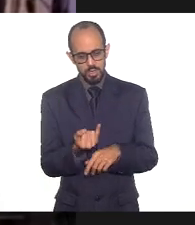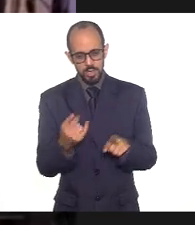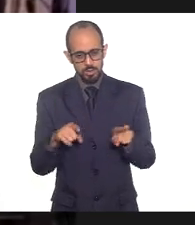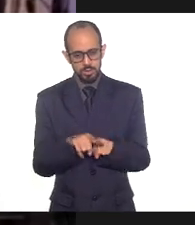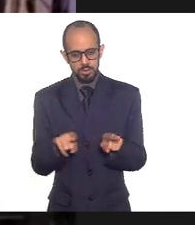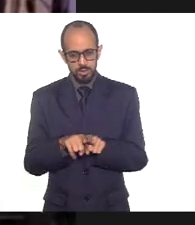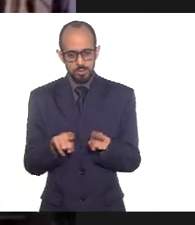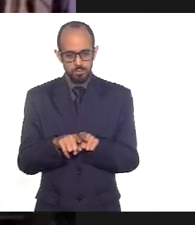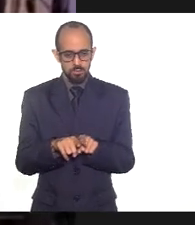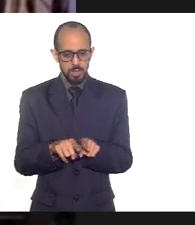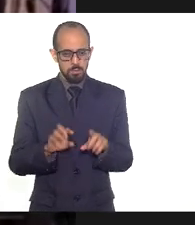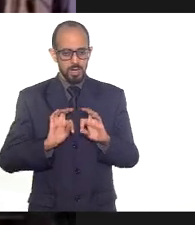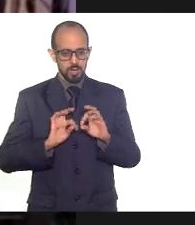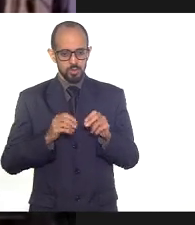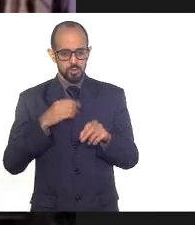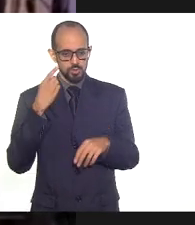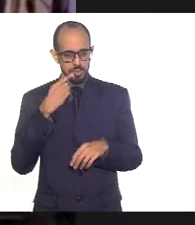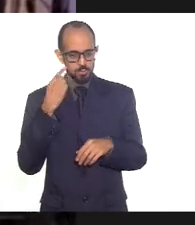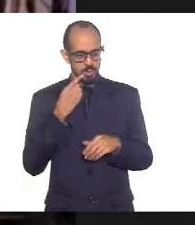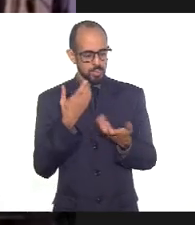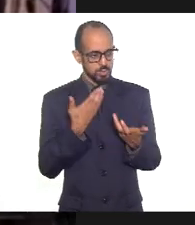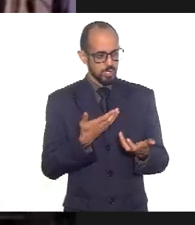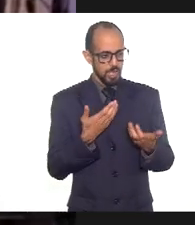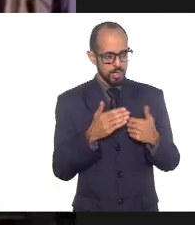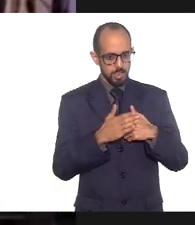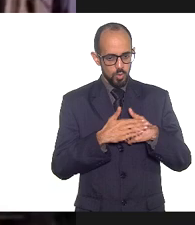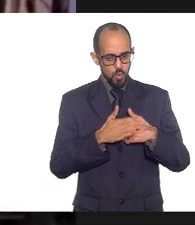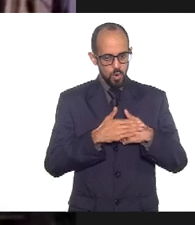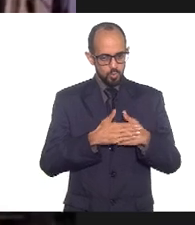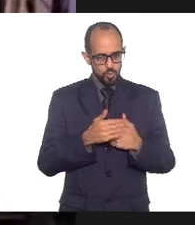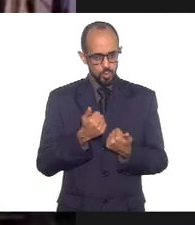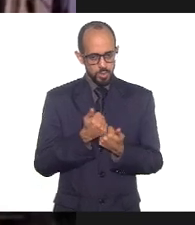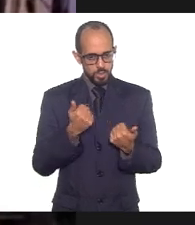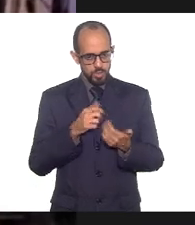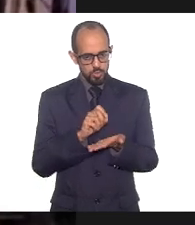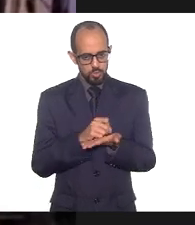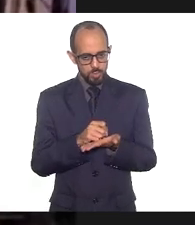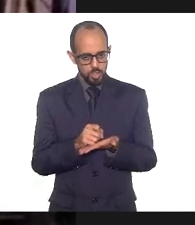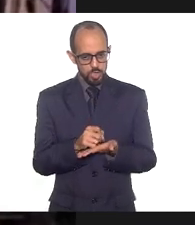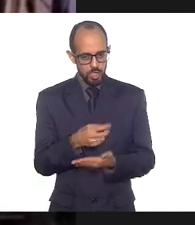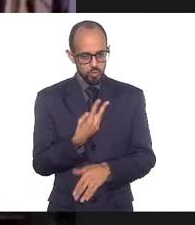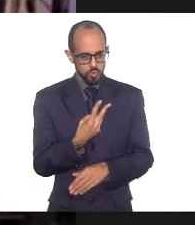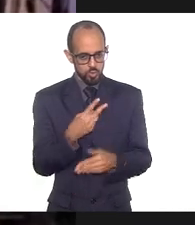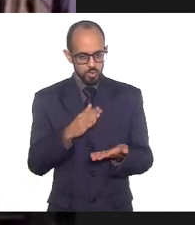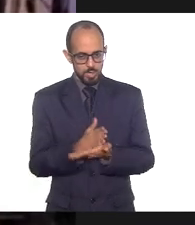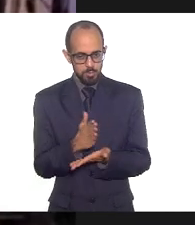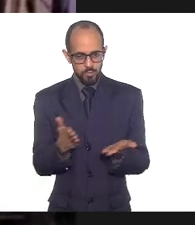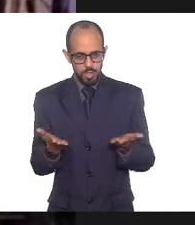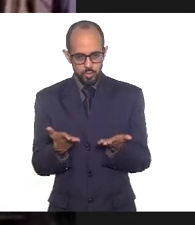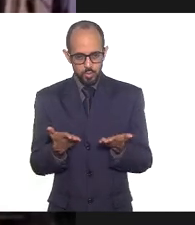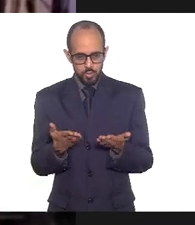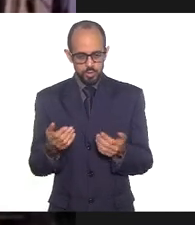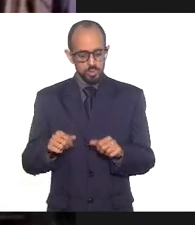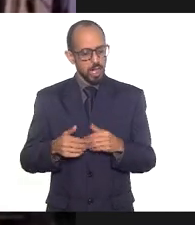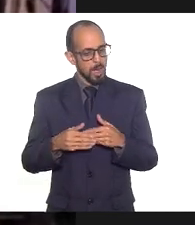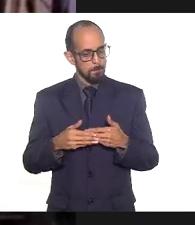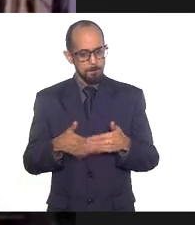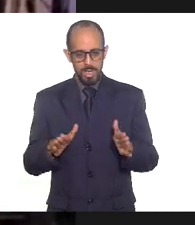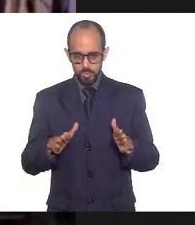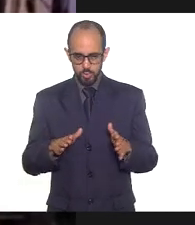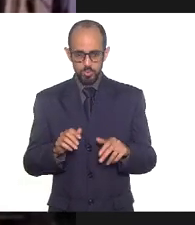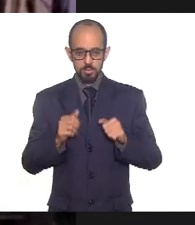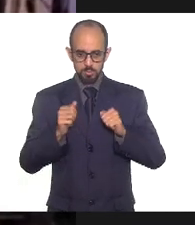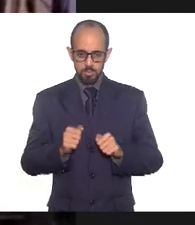aqui para os deputados deputados que quiserem com a autoria desses dois projetos aprovados hoje tá aberto